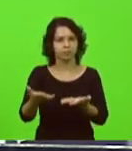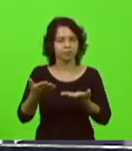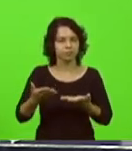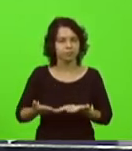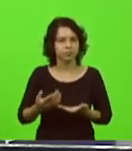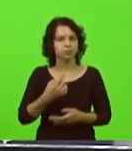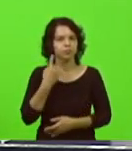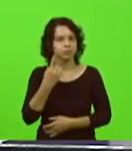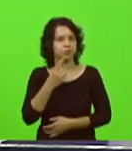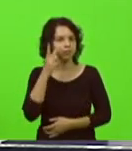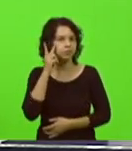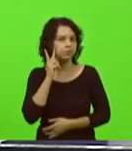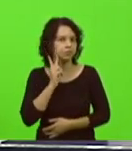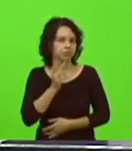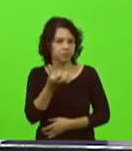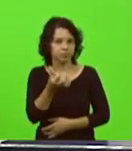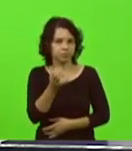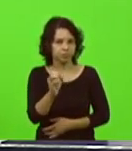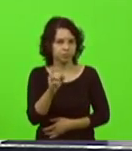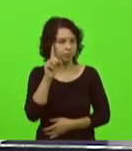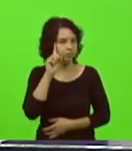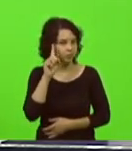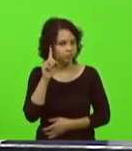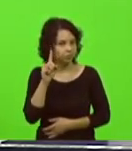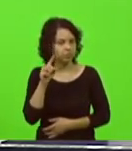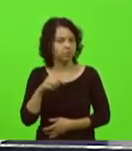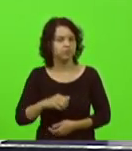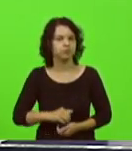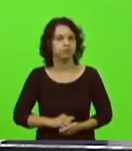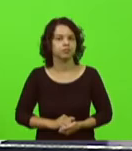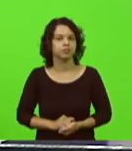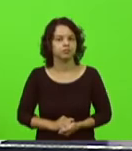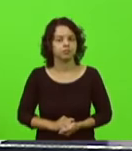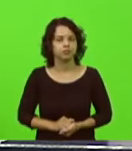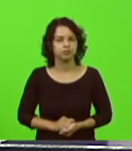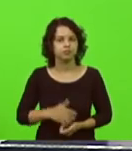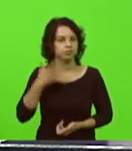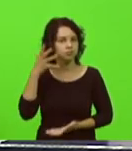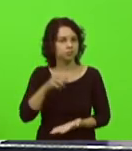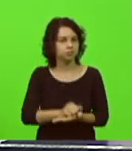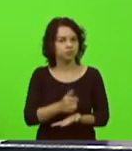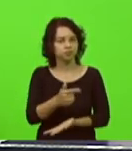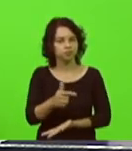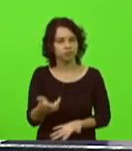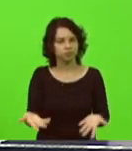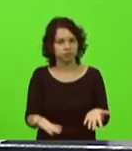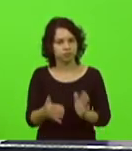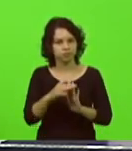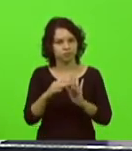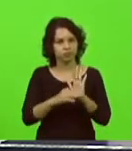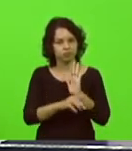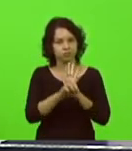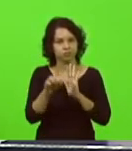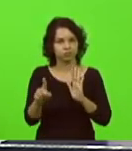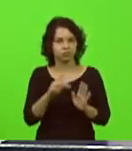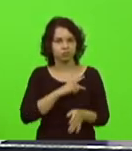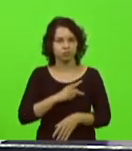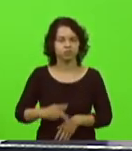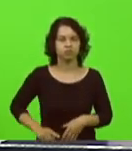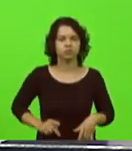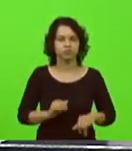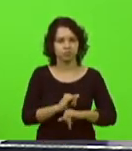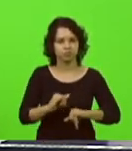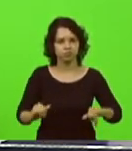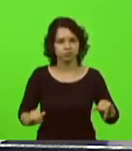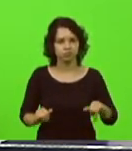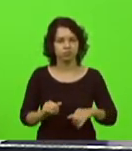que vai passar aqui nessa casa. Não havendo mais oradores inscritos, passamos à ordem do dia. A presidência comunica